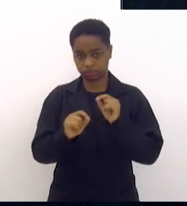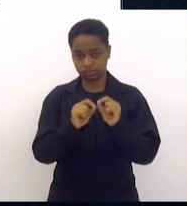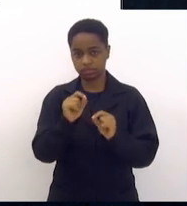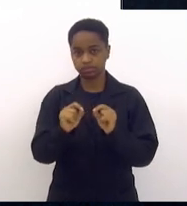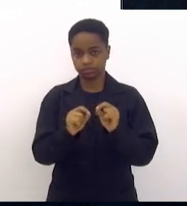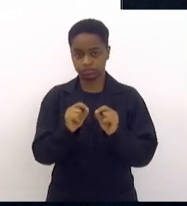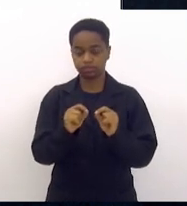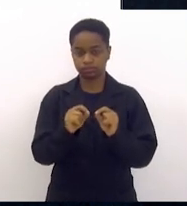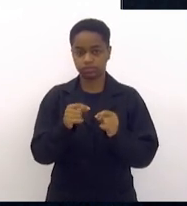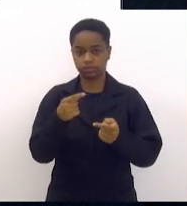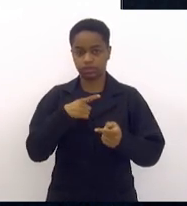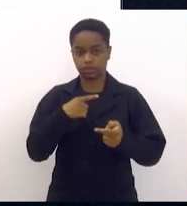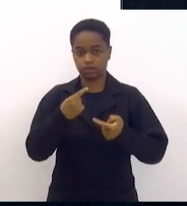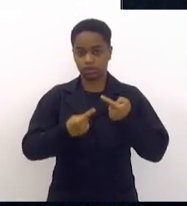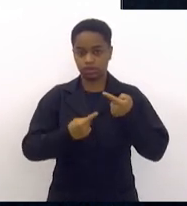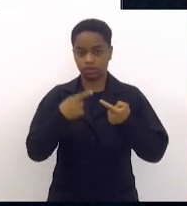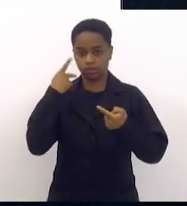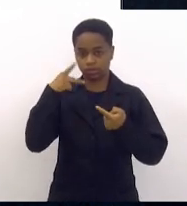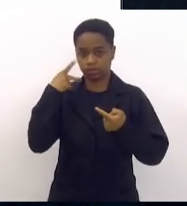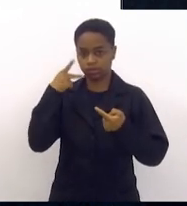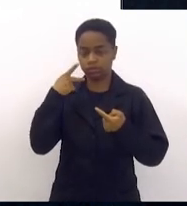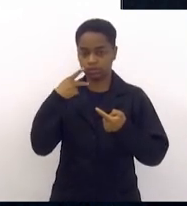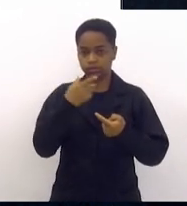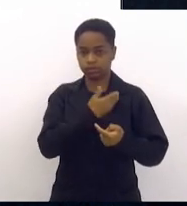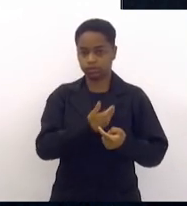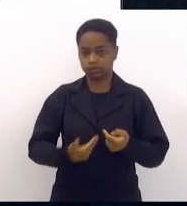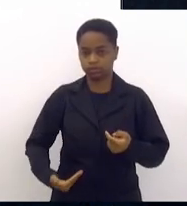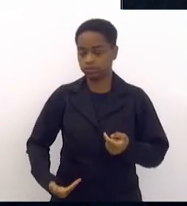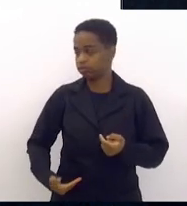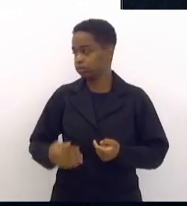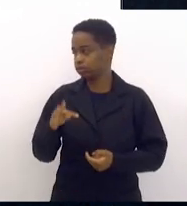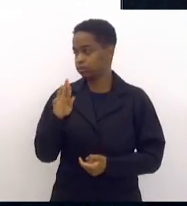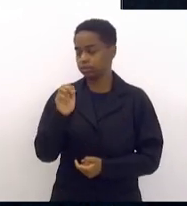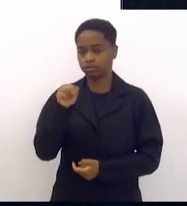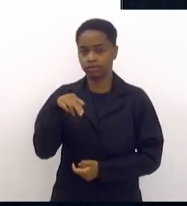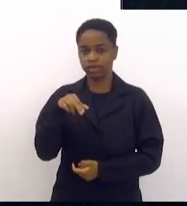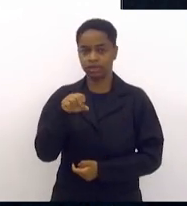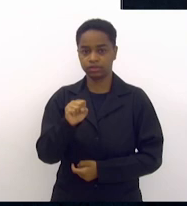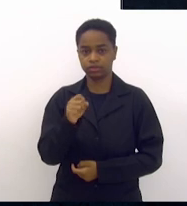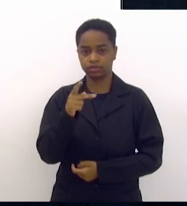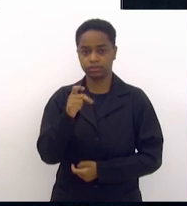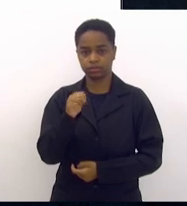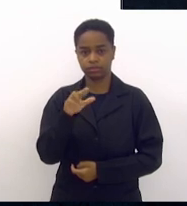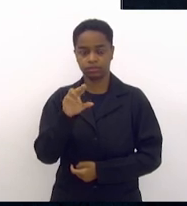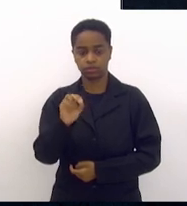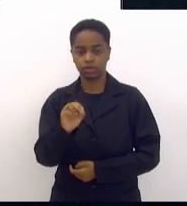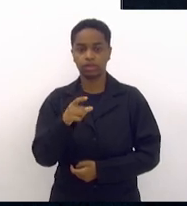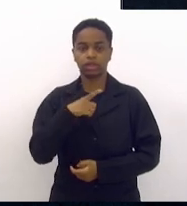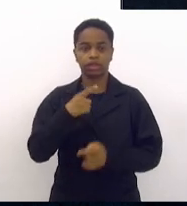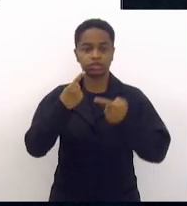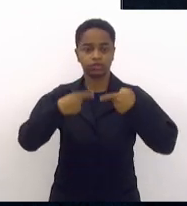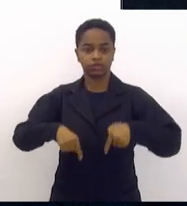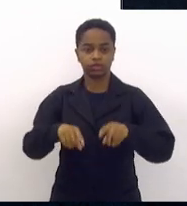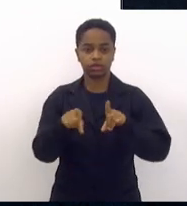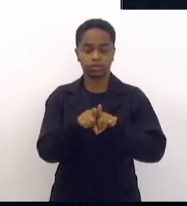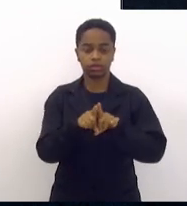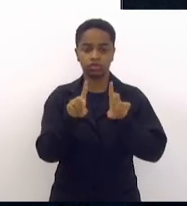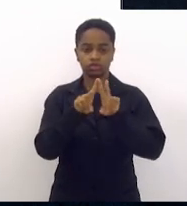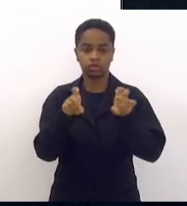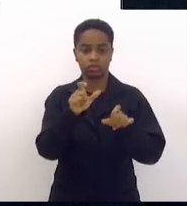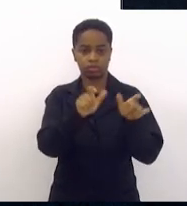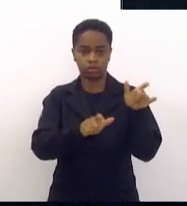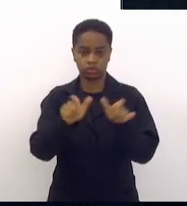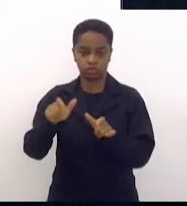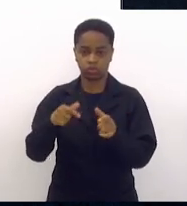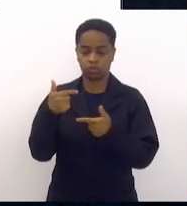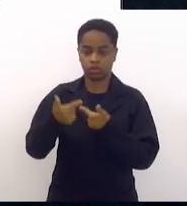políticas públicas falei da Petrobras e Transpetro um outro Grande Desafio respeito aos trabalhadores respeito as condições de